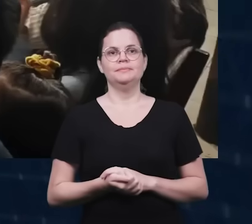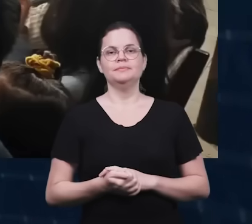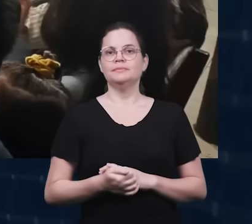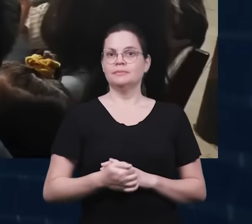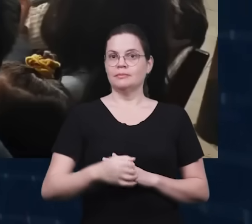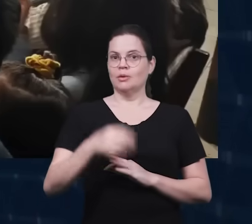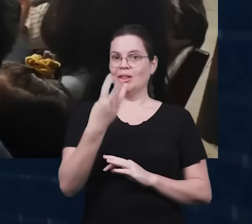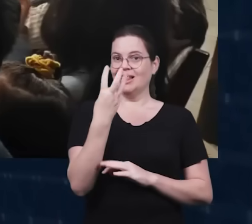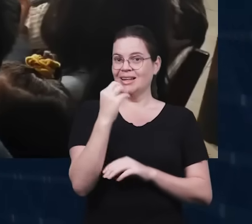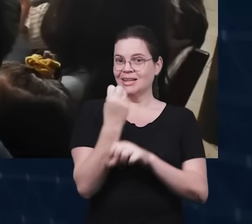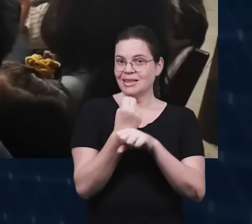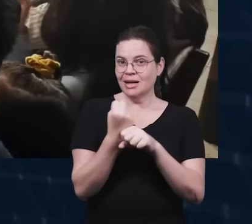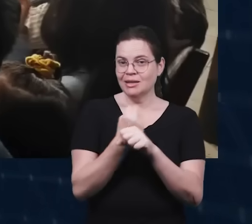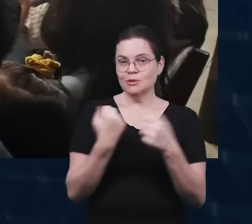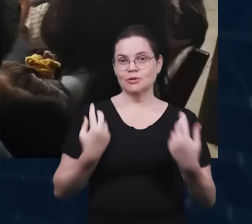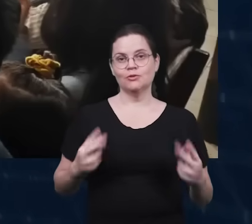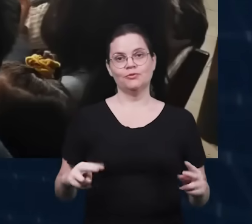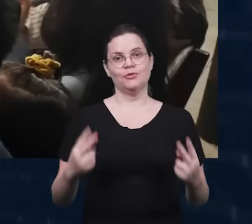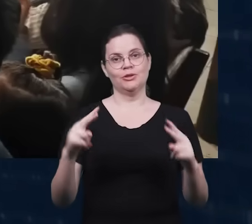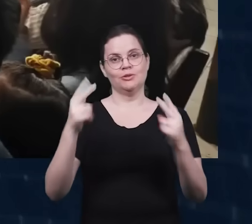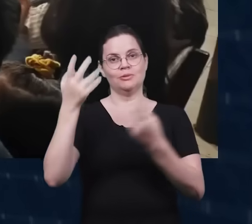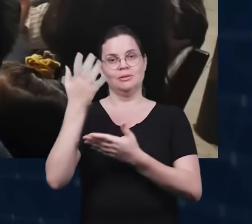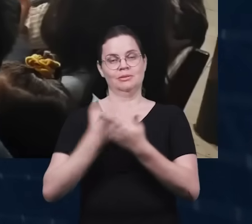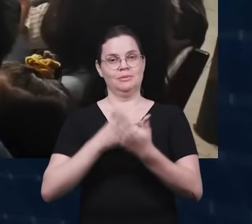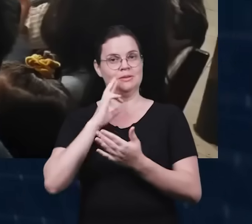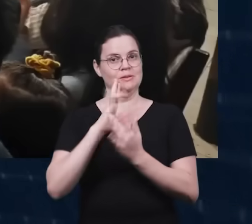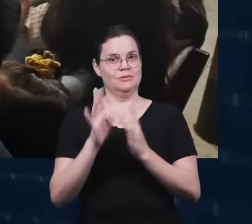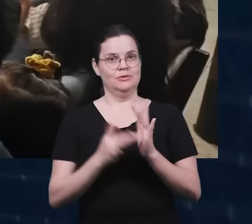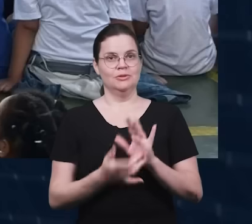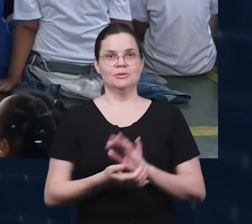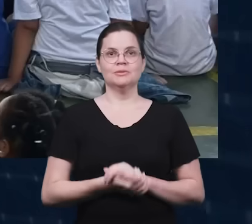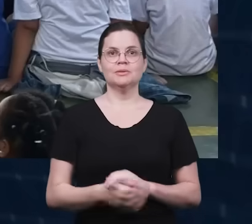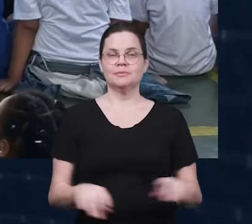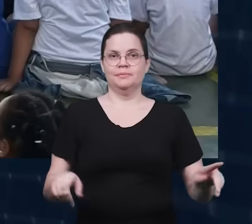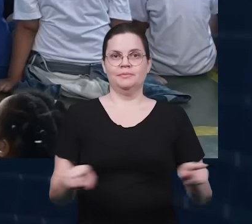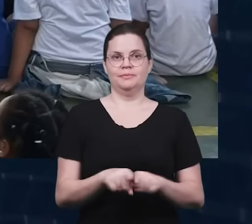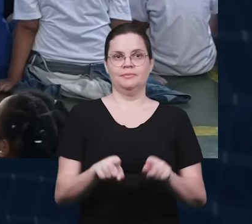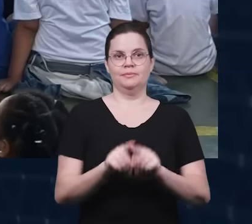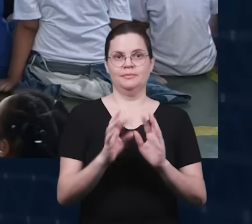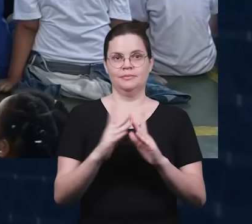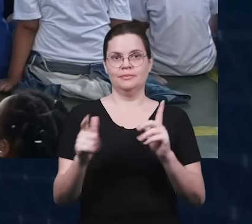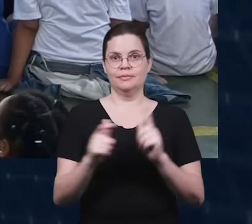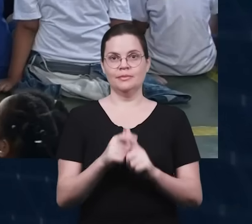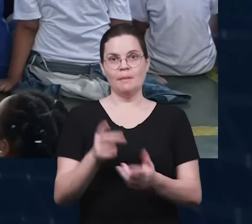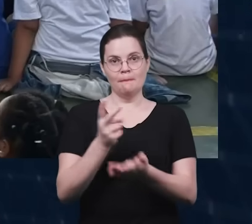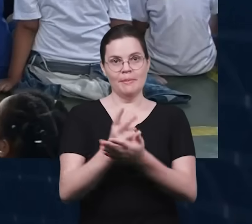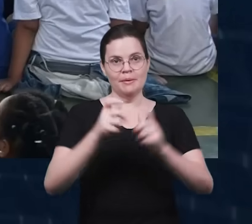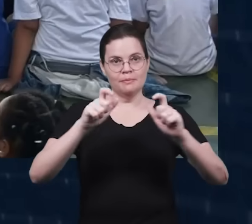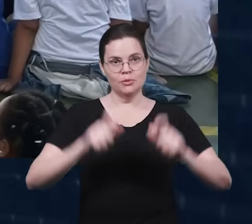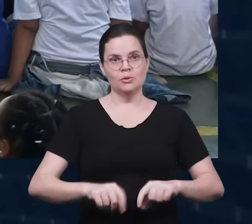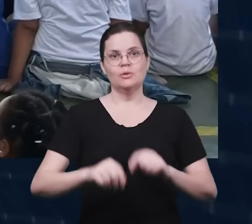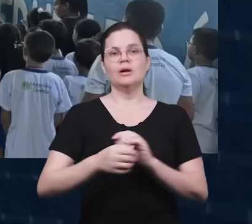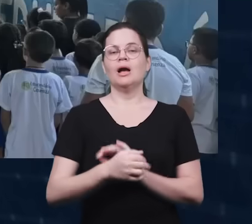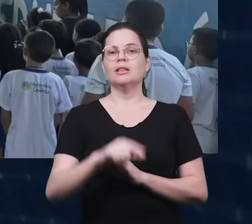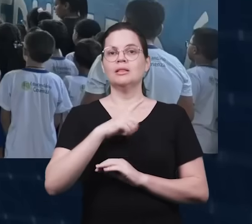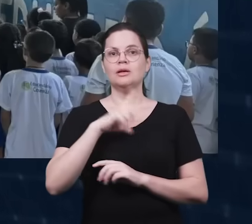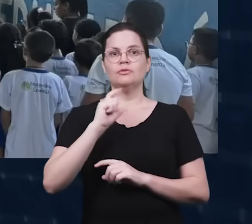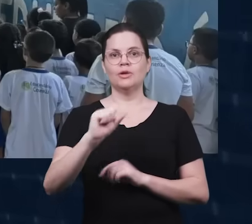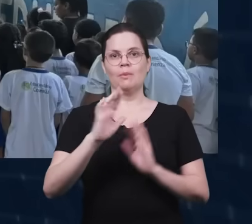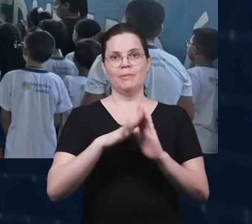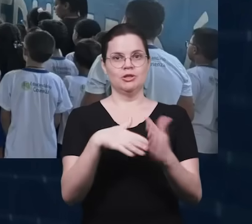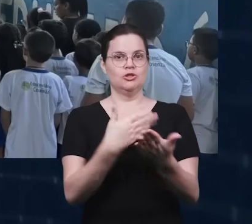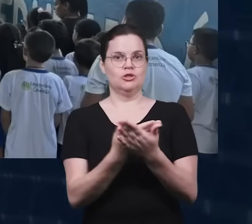3 décadas de vitórias alcançadas na presença do Senhor. A igreja de Parada 40, em São Gonçalo, realizou